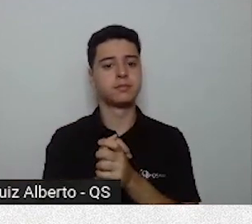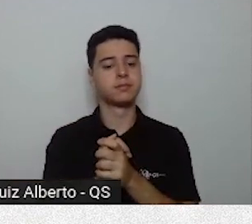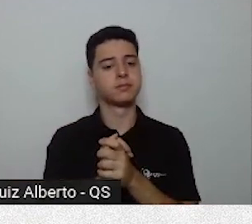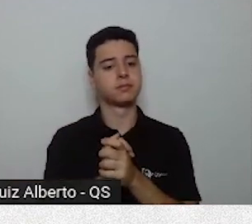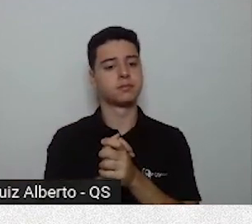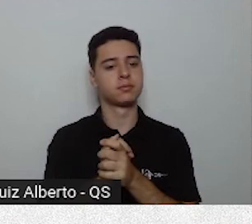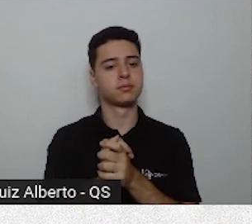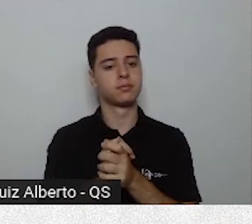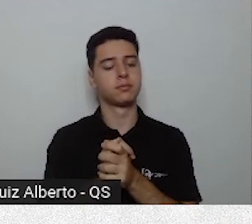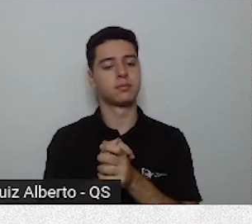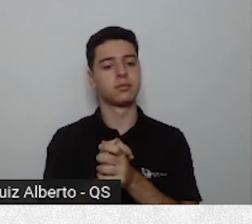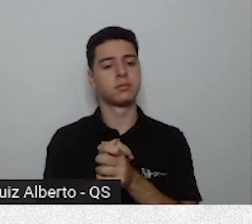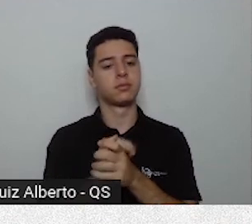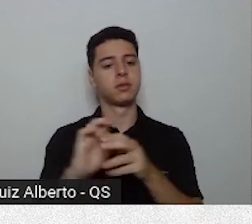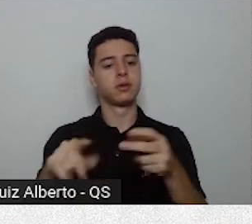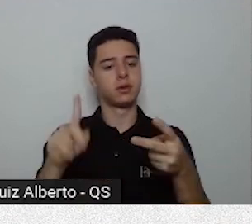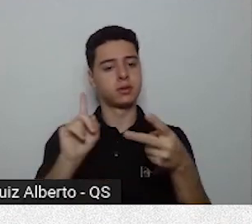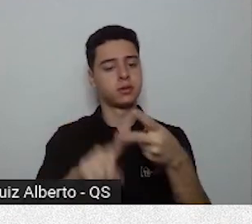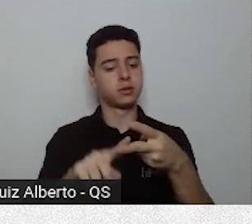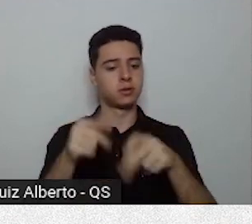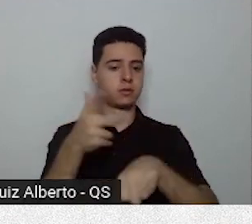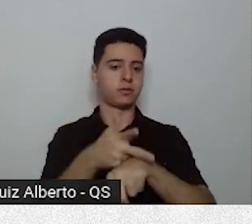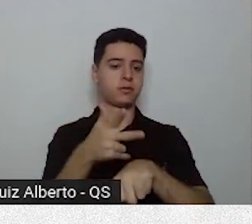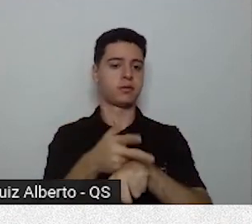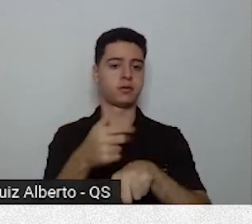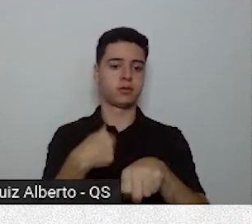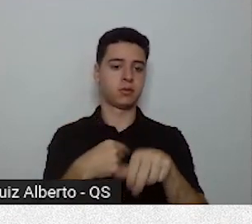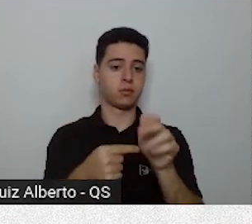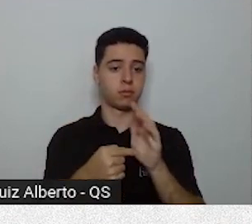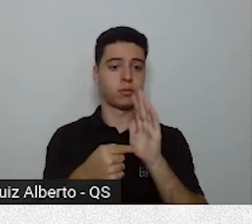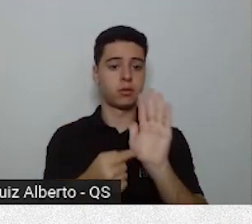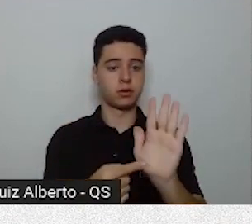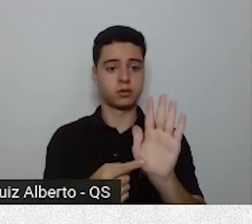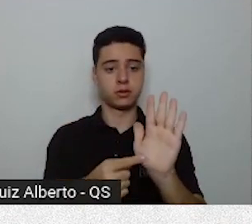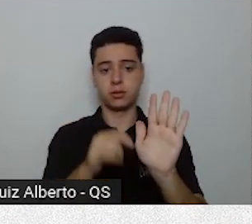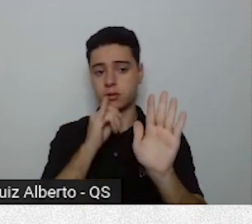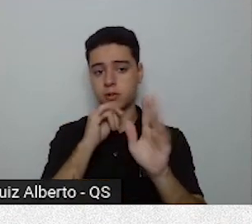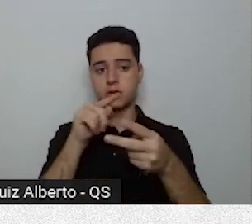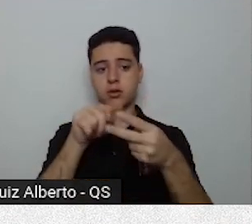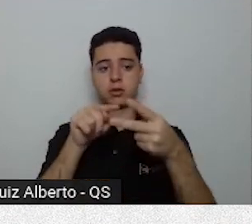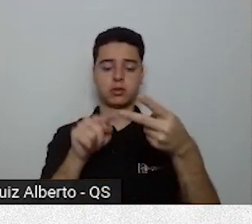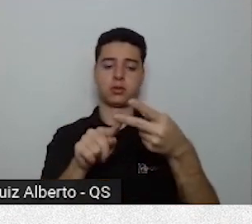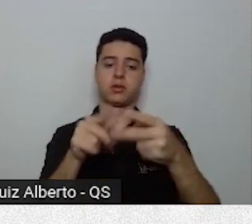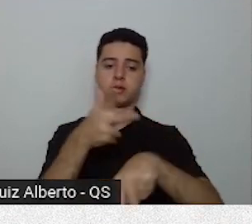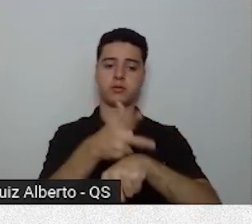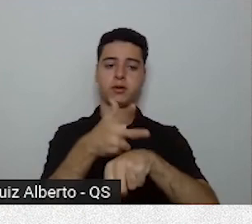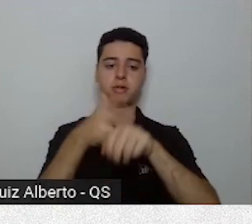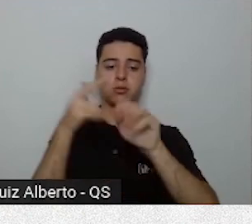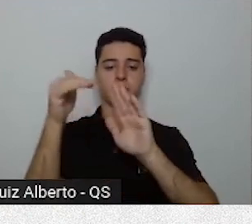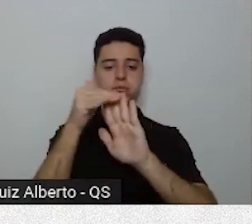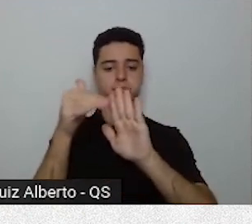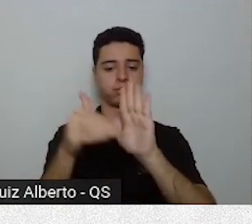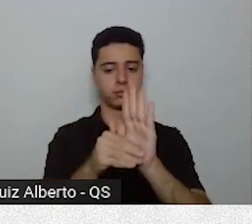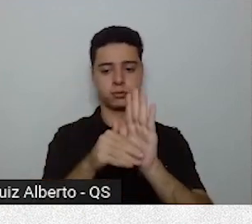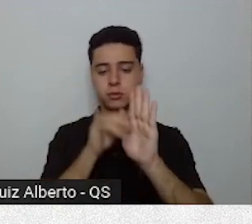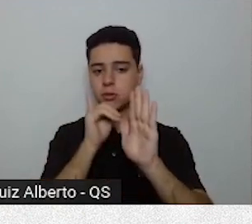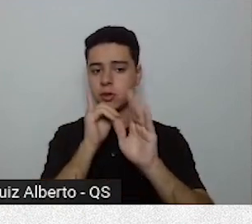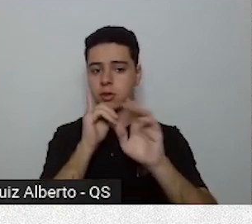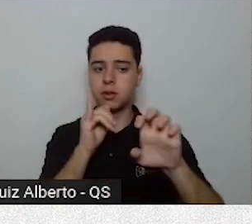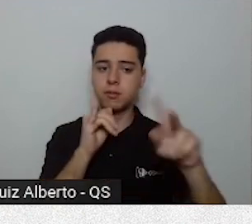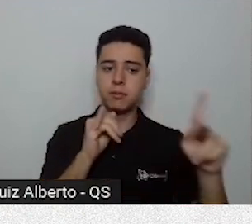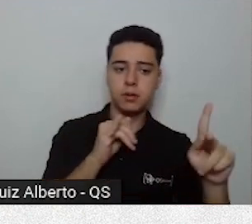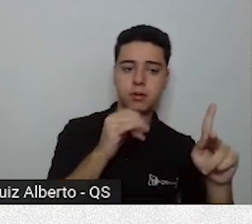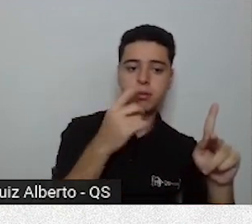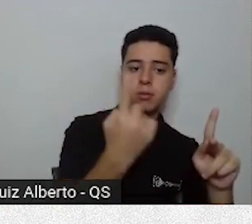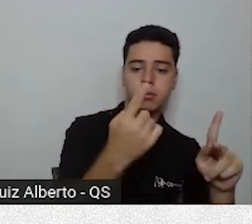E esse aqui é o segundo, também vou passar dois trechos dele. Na verdade, vou passar um trecho